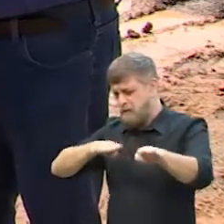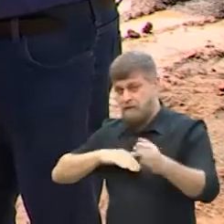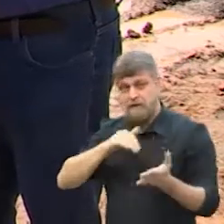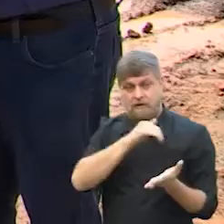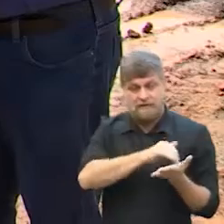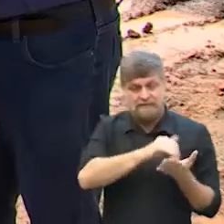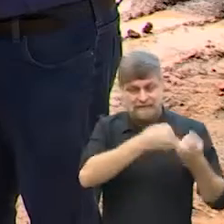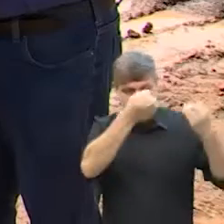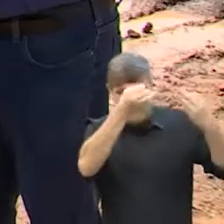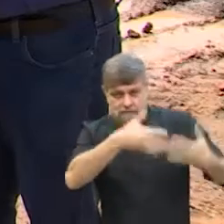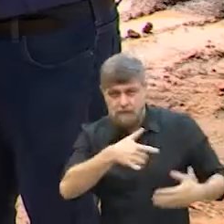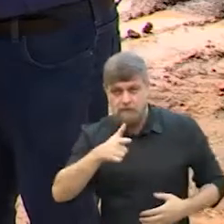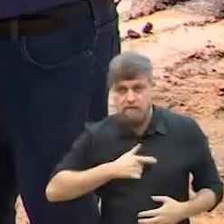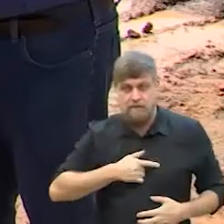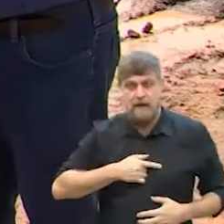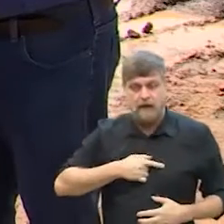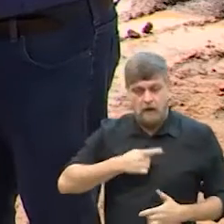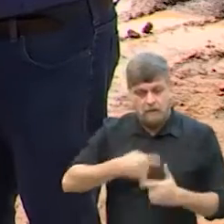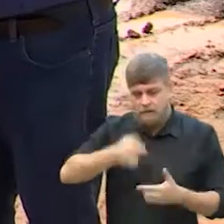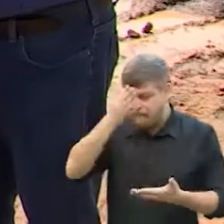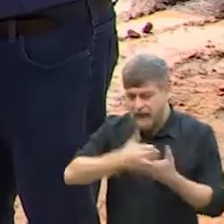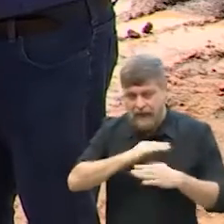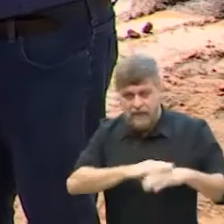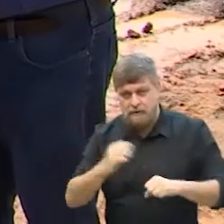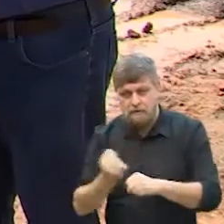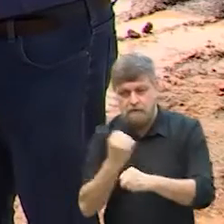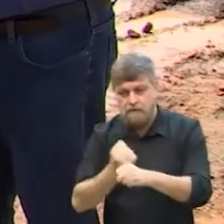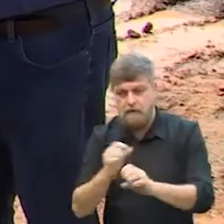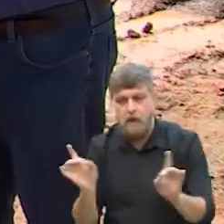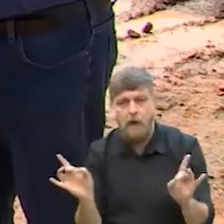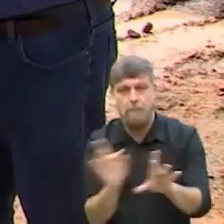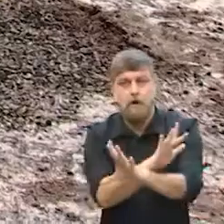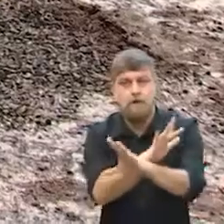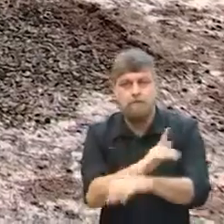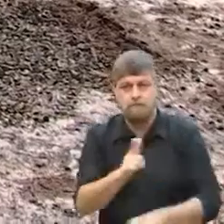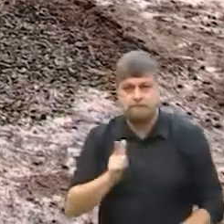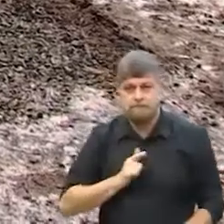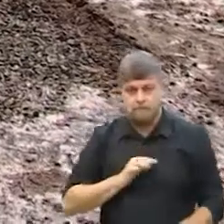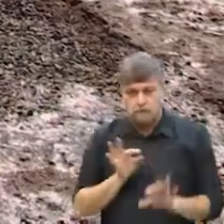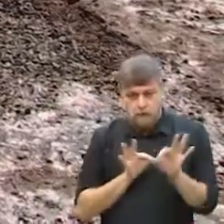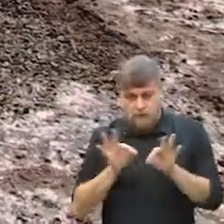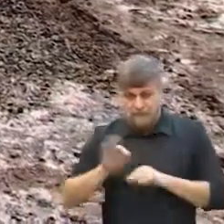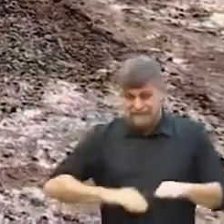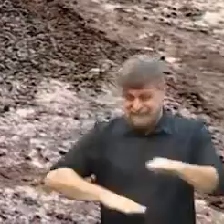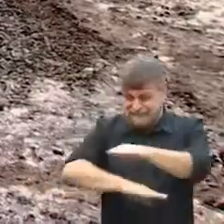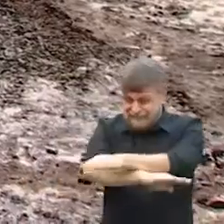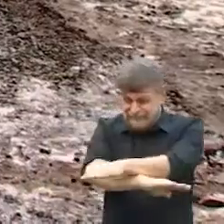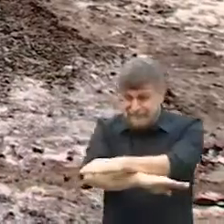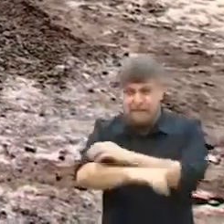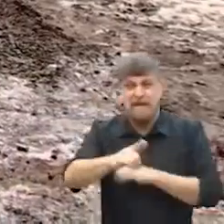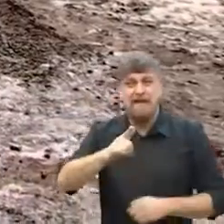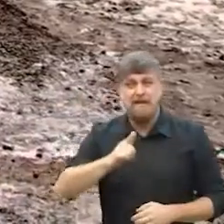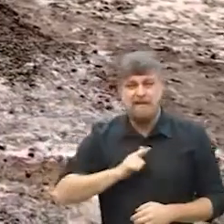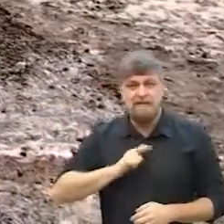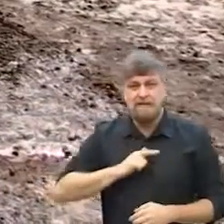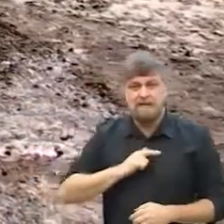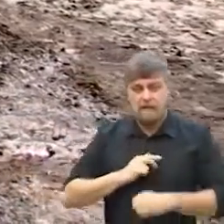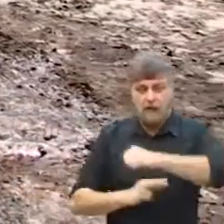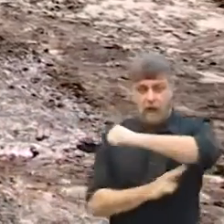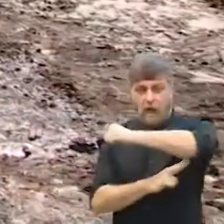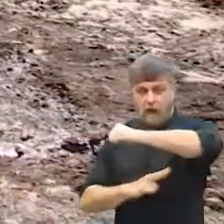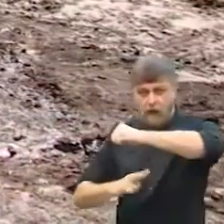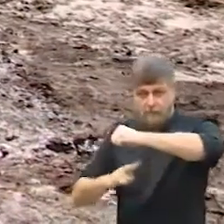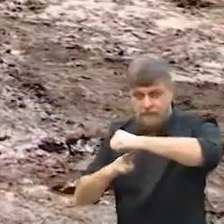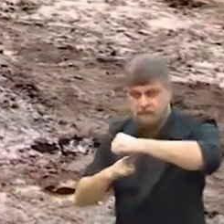de carro, como o secretário explicou há pouco. A solução vai chegar com o término das obras. O projeto do BRT neste cruzamento